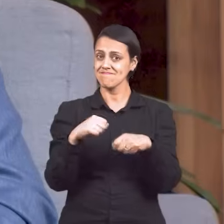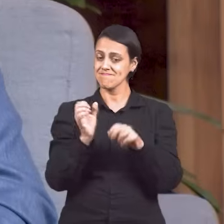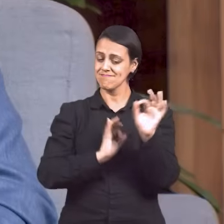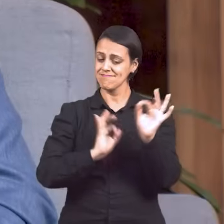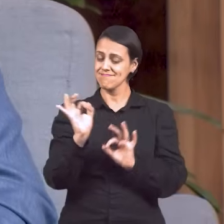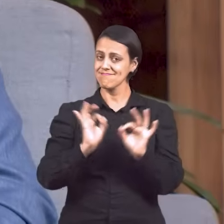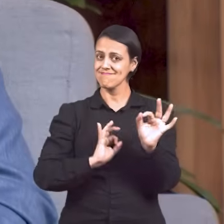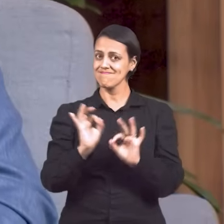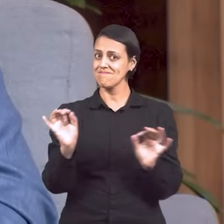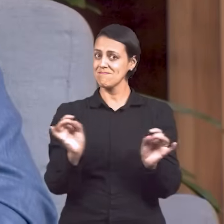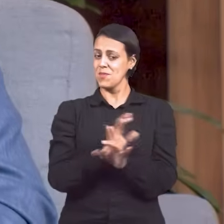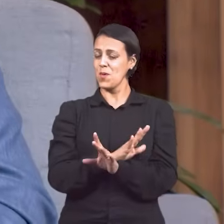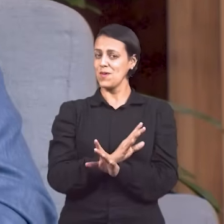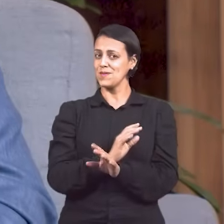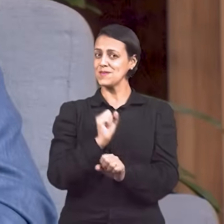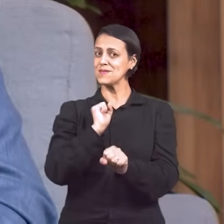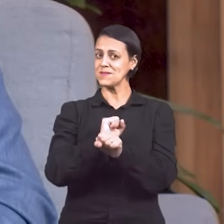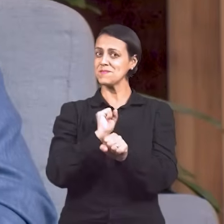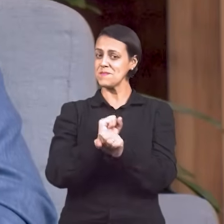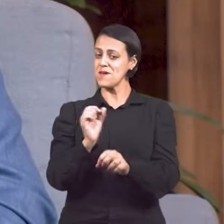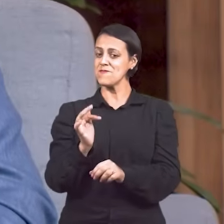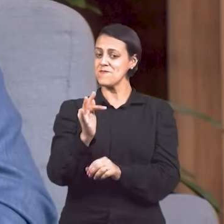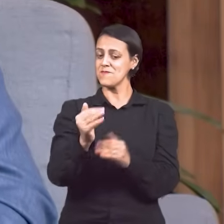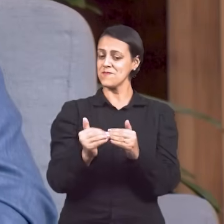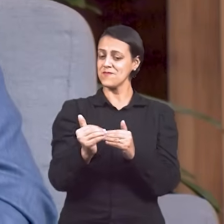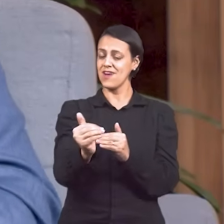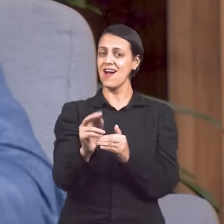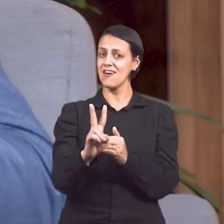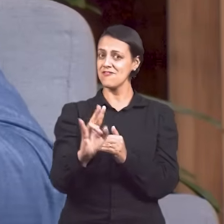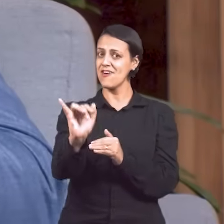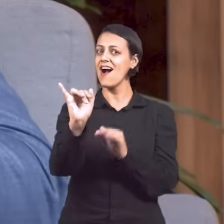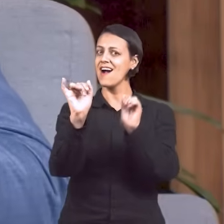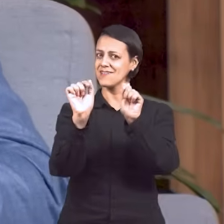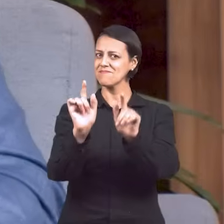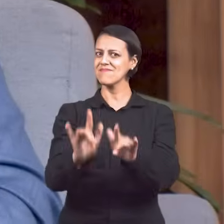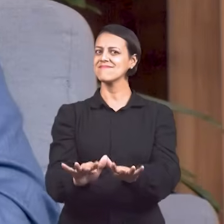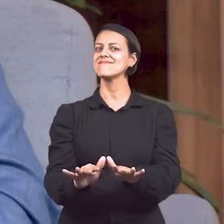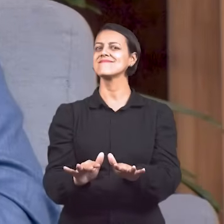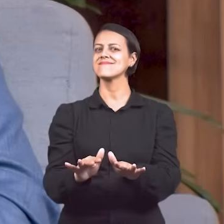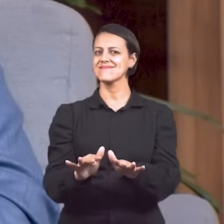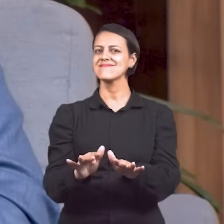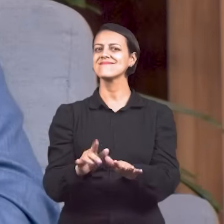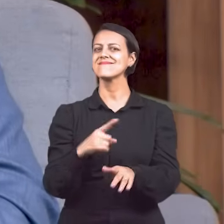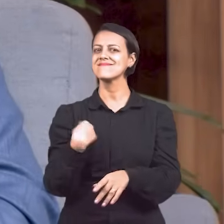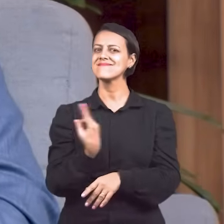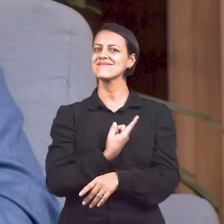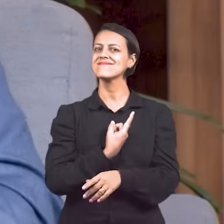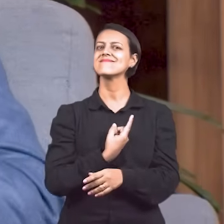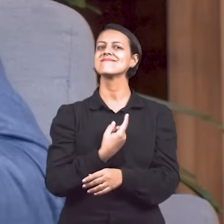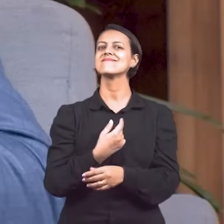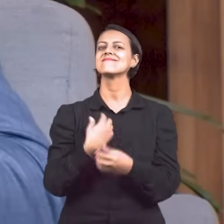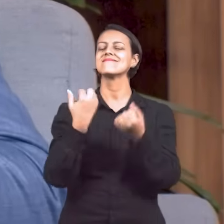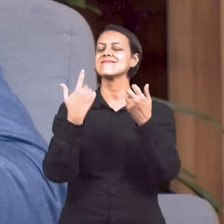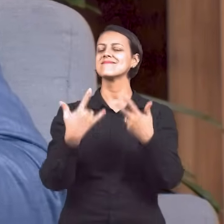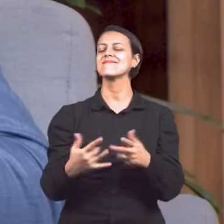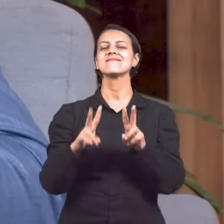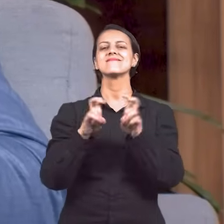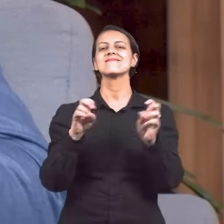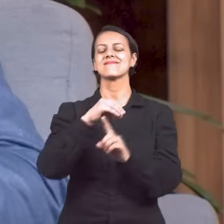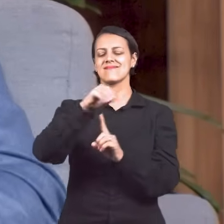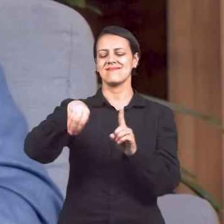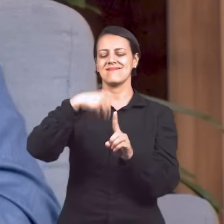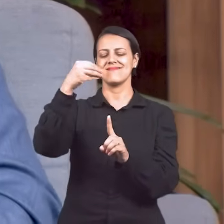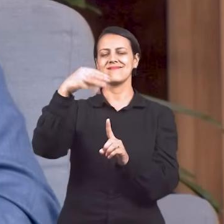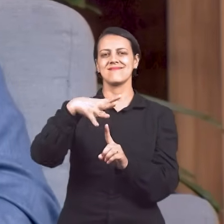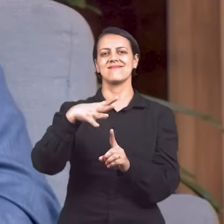a oração e a palavra. Então, já esteja preparado aí, porque nós temos muitas bênçãos